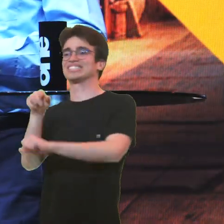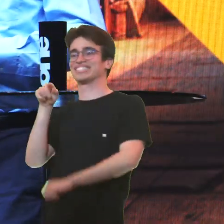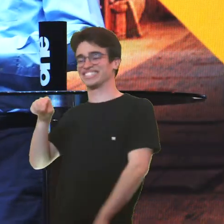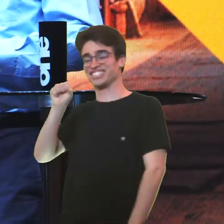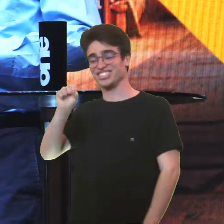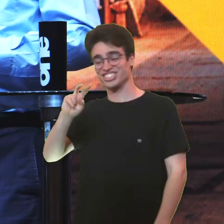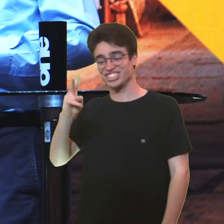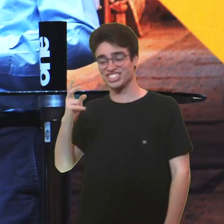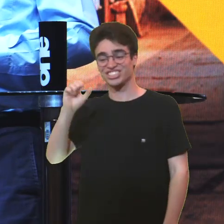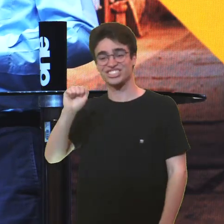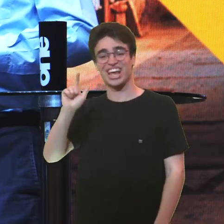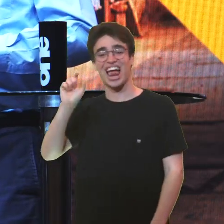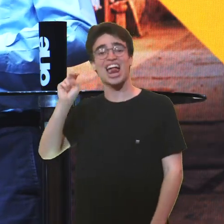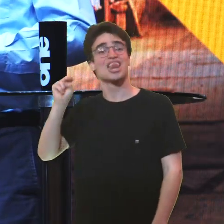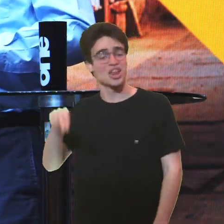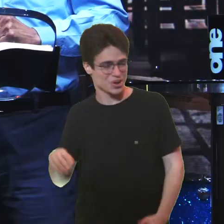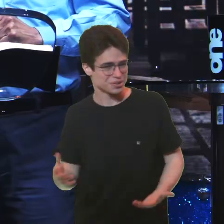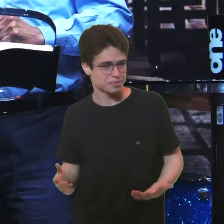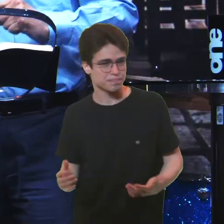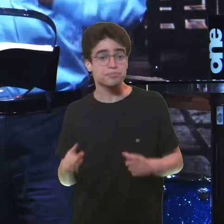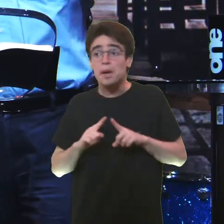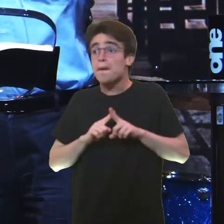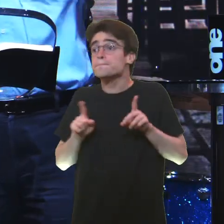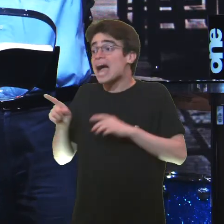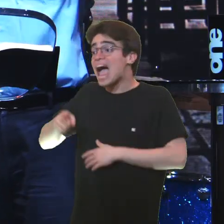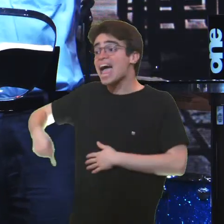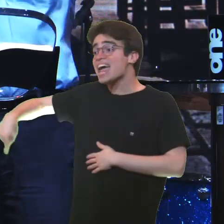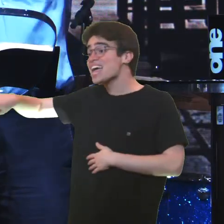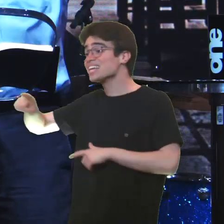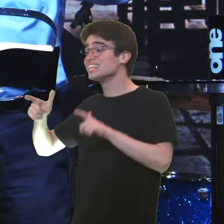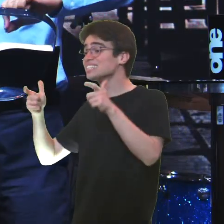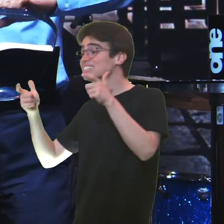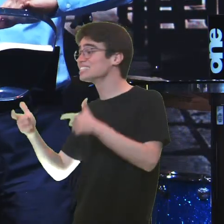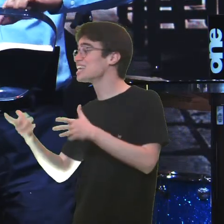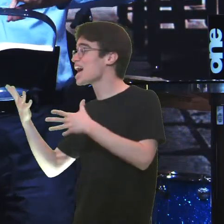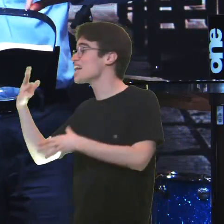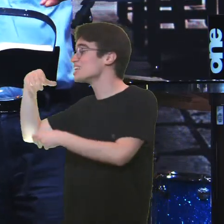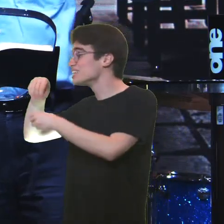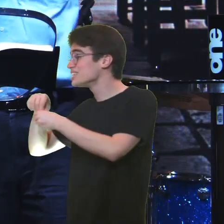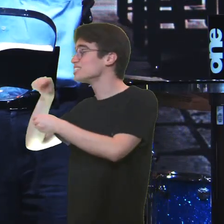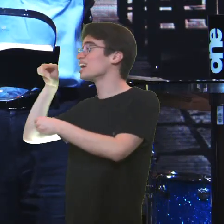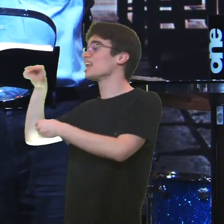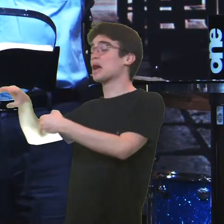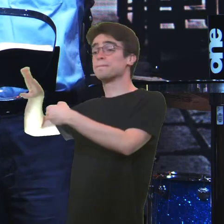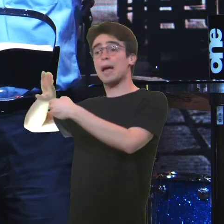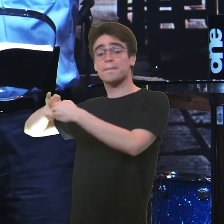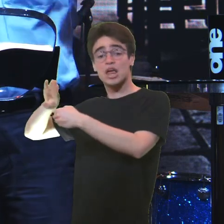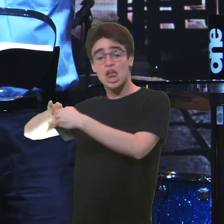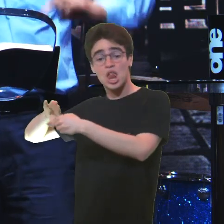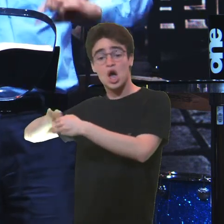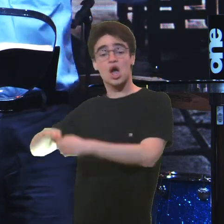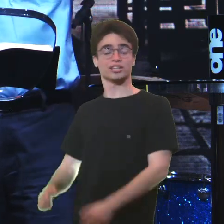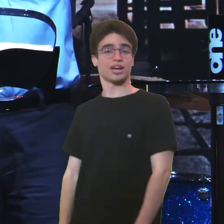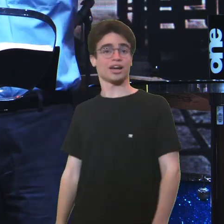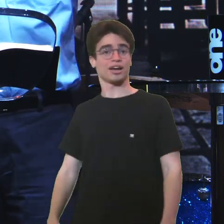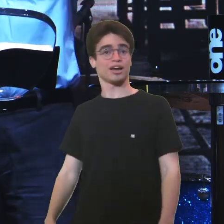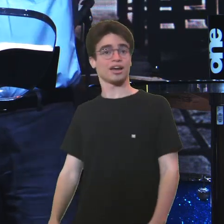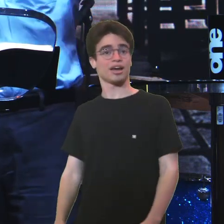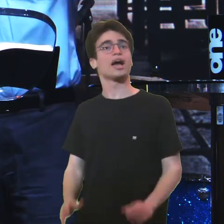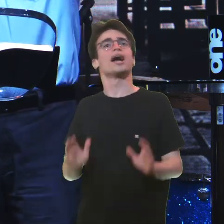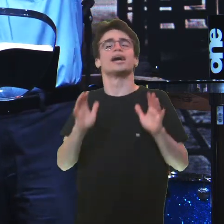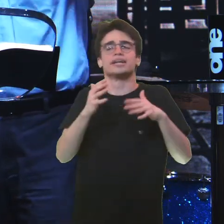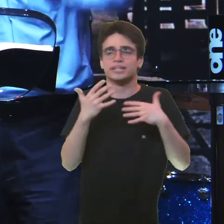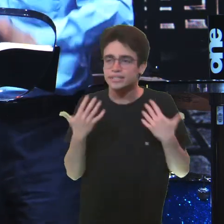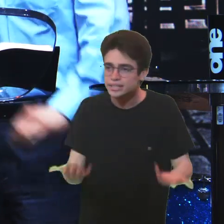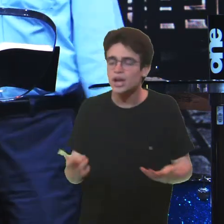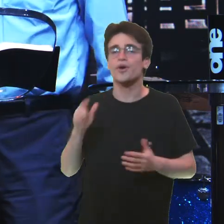mas lembrem-se que eles estavam na Babilônia. Entonces les está diciendo Então ele que está dizendo para eles deben construir el